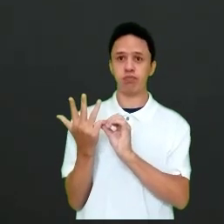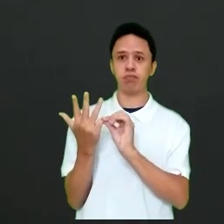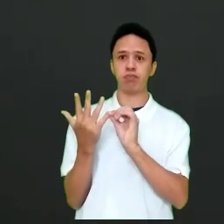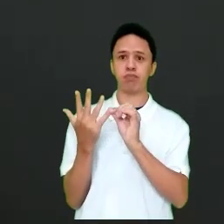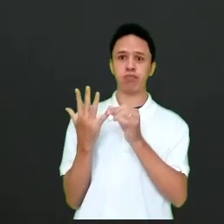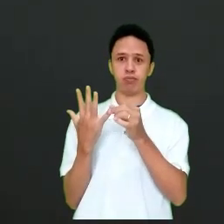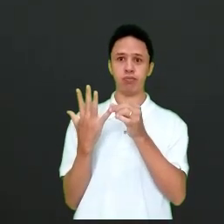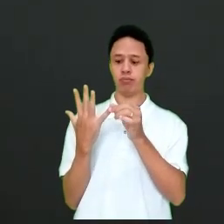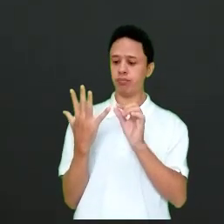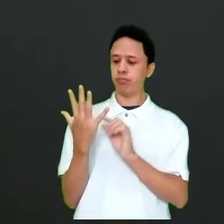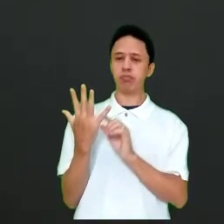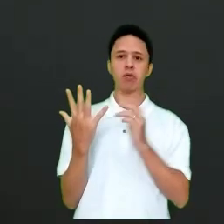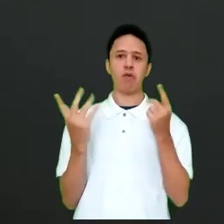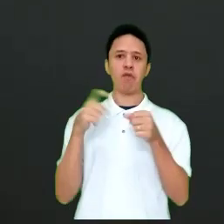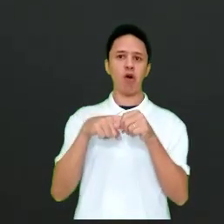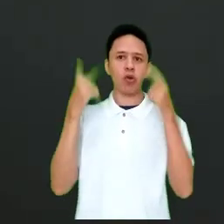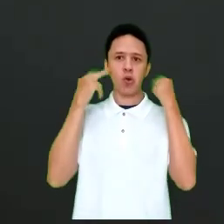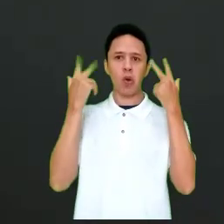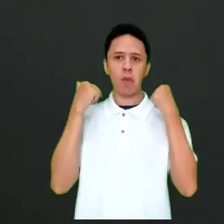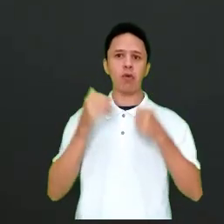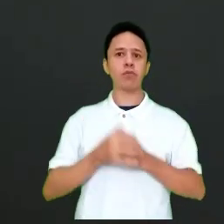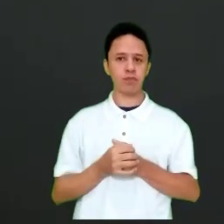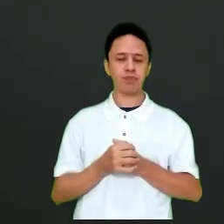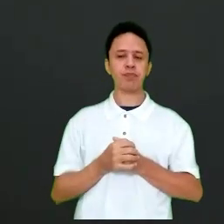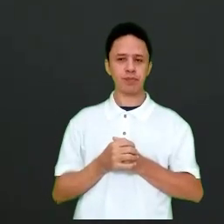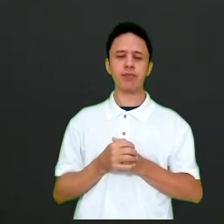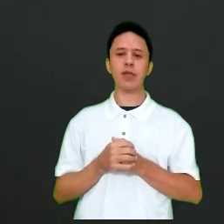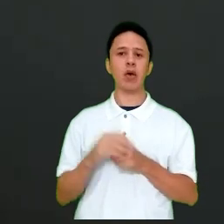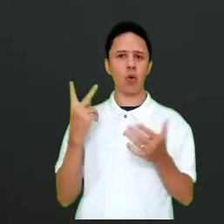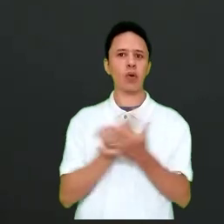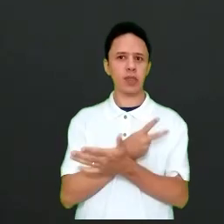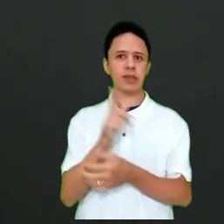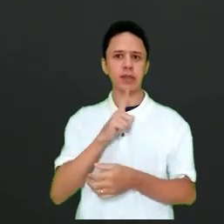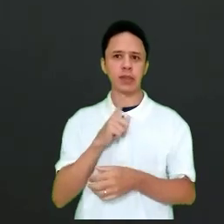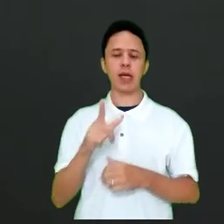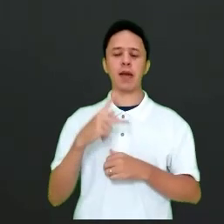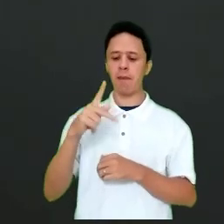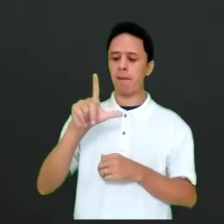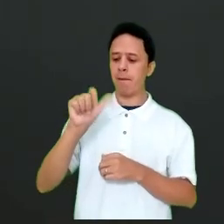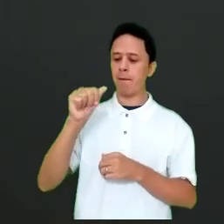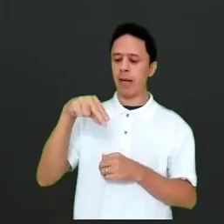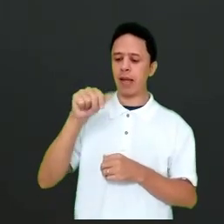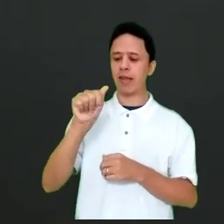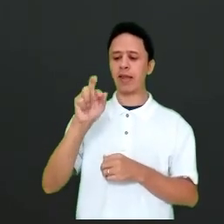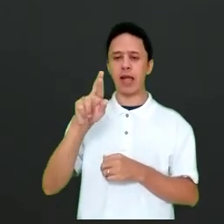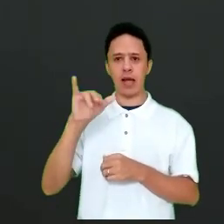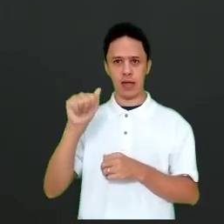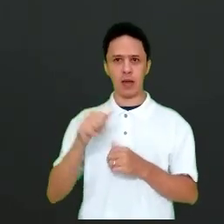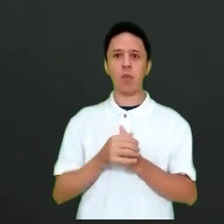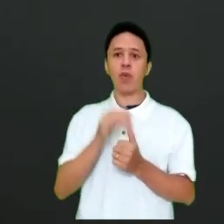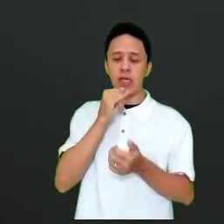sobrou, regenera completamente e outra parte regenera completamente também. Planário isso acontece, que é um tipo de